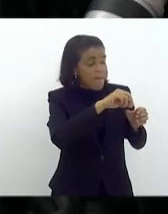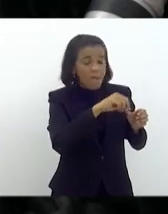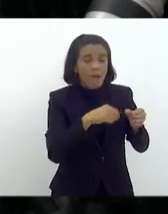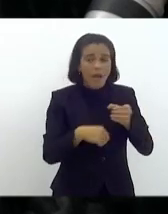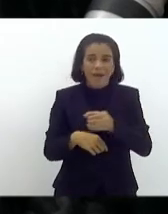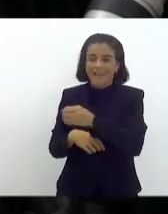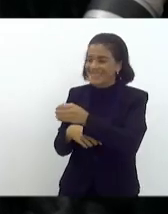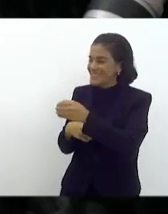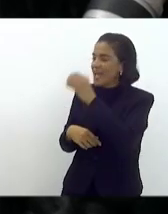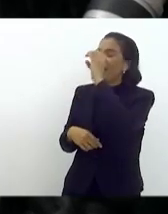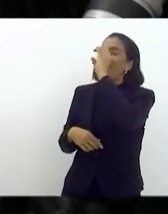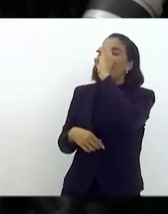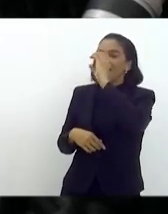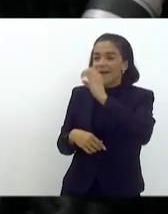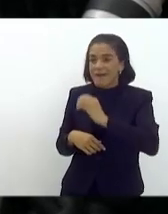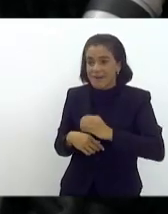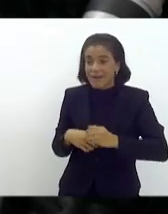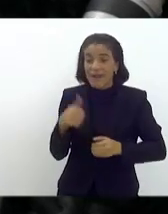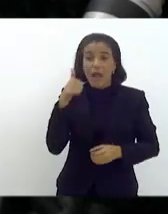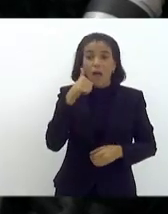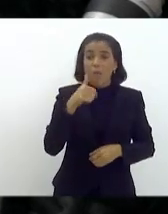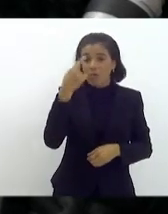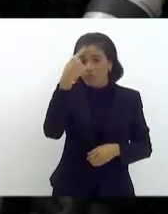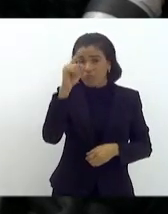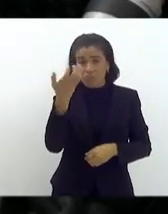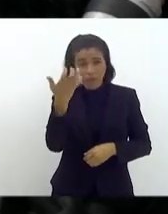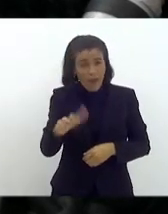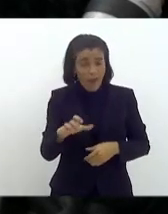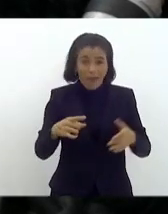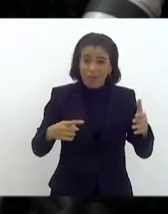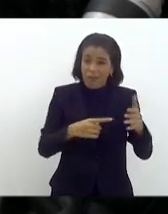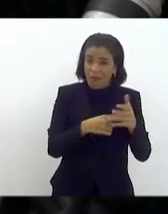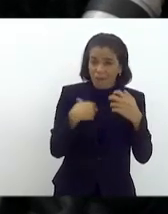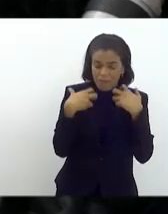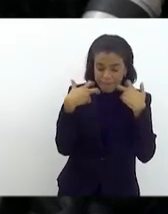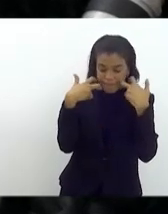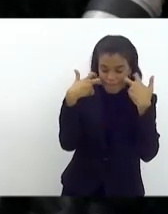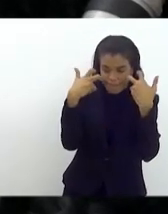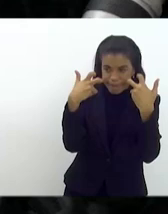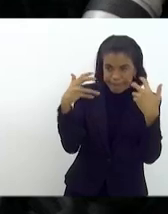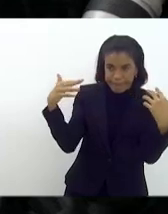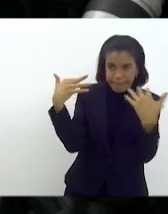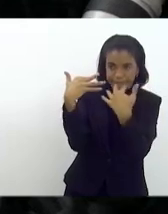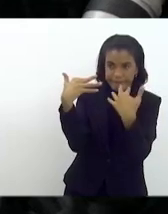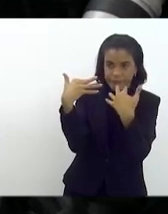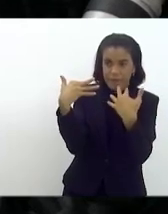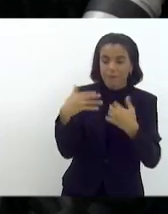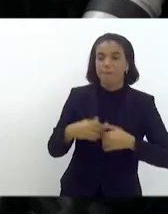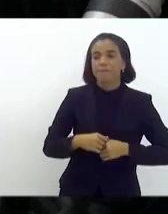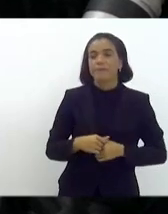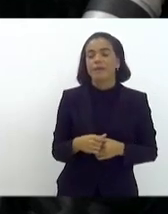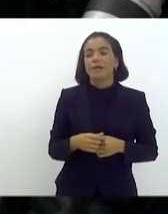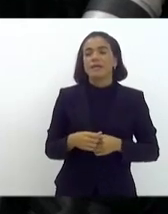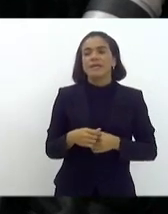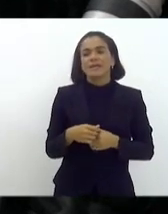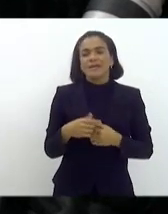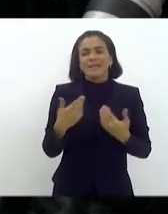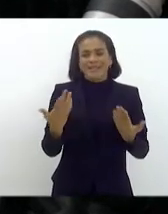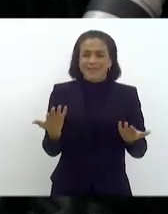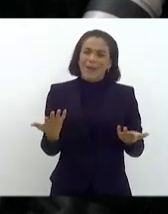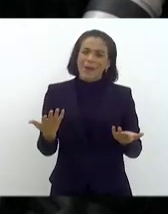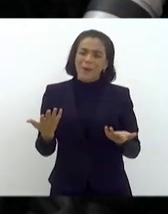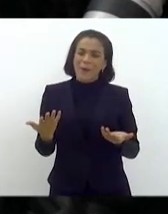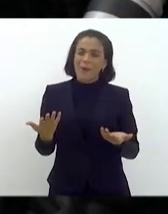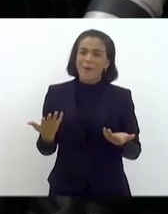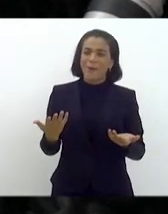e as mulheres não querem denunciar porque vai ser vexatório Então veja como